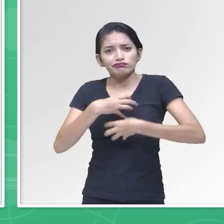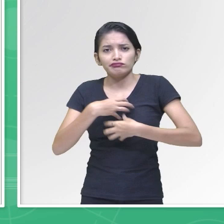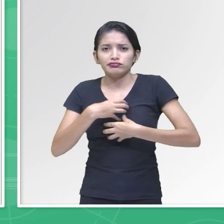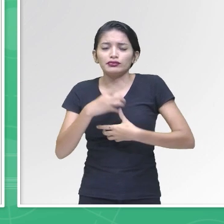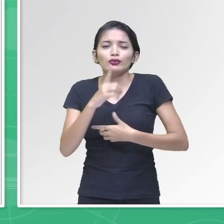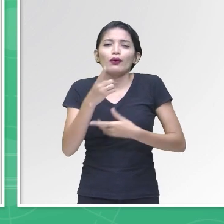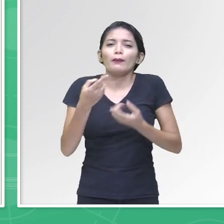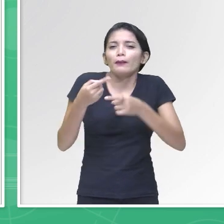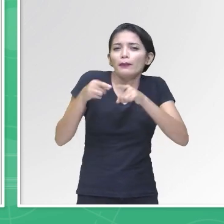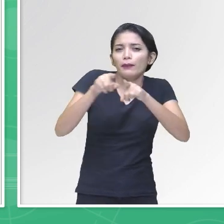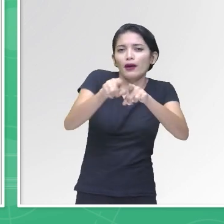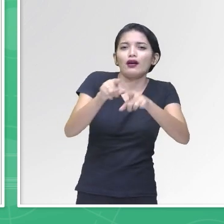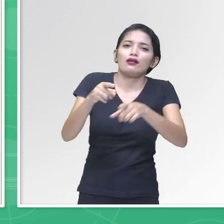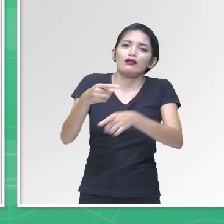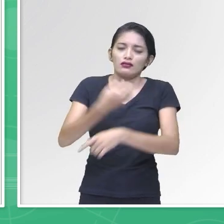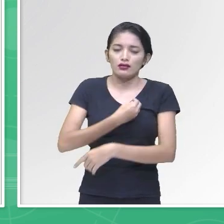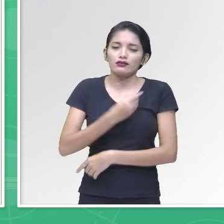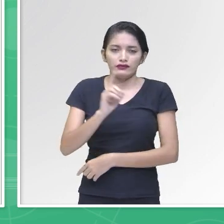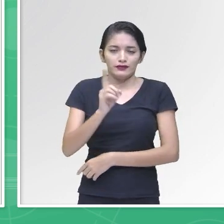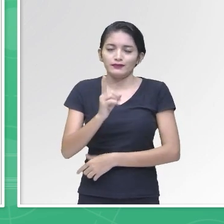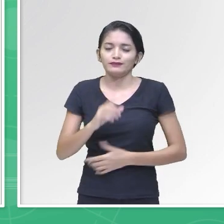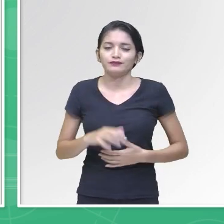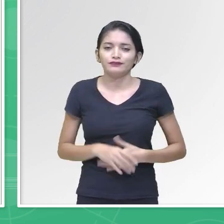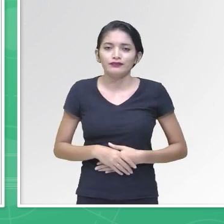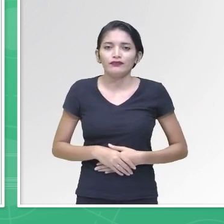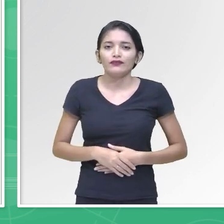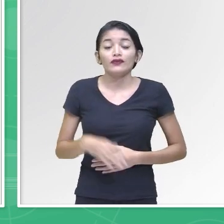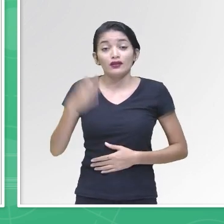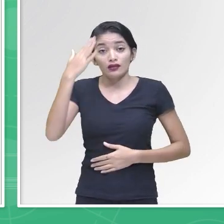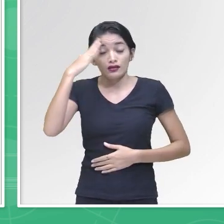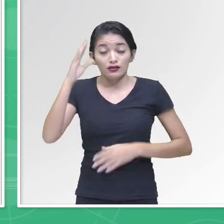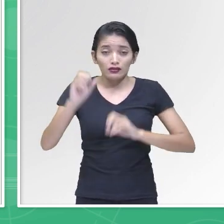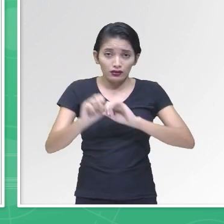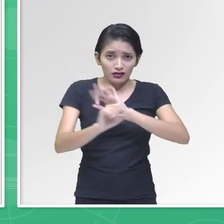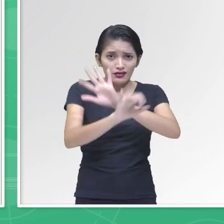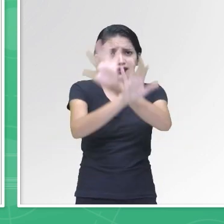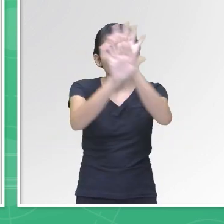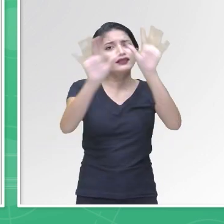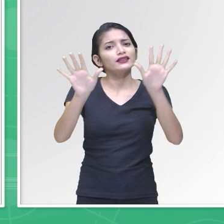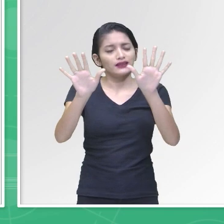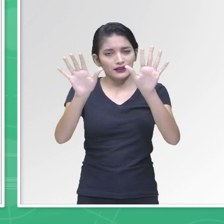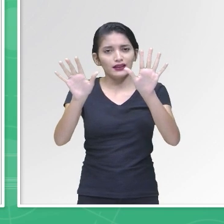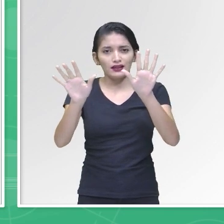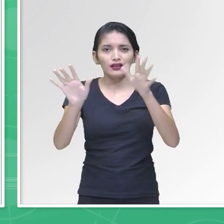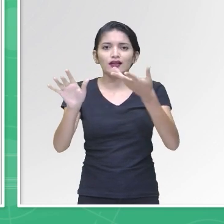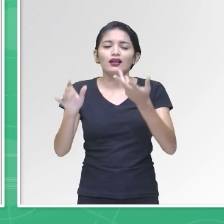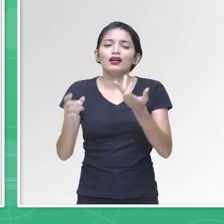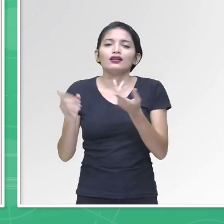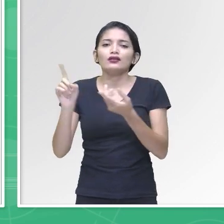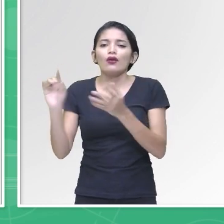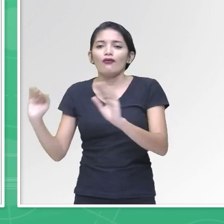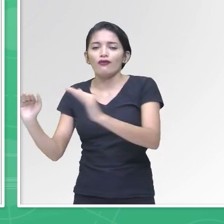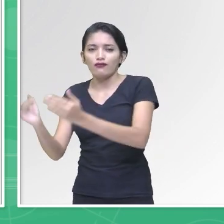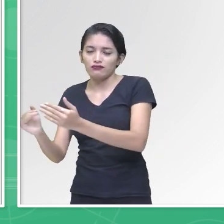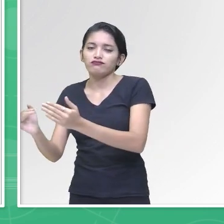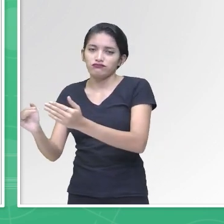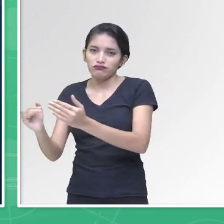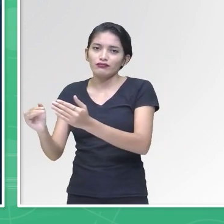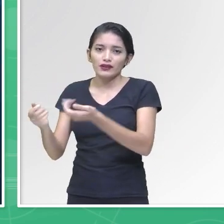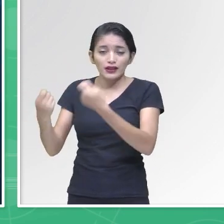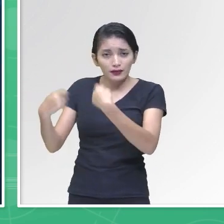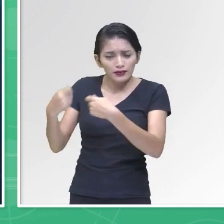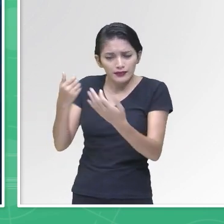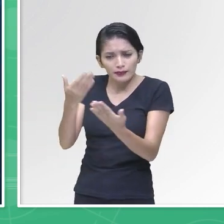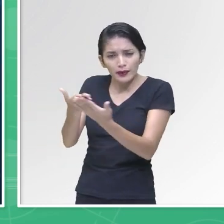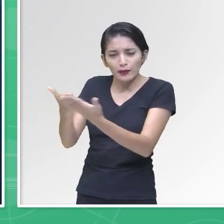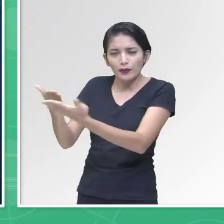lineares da vida. Este entendimento já ficou bem claro para nós que não está marcado e merece